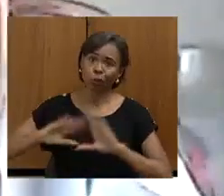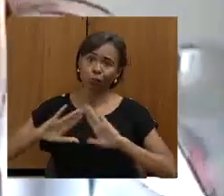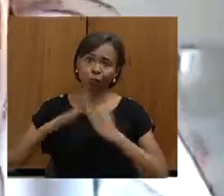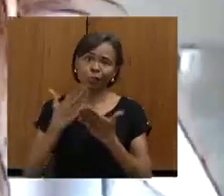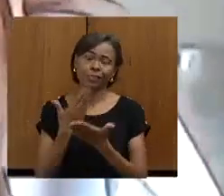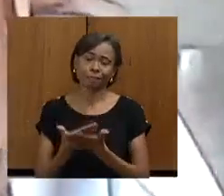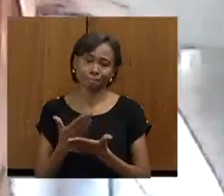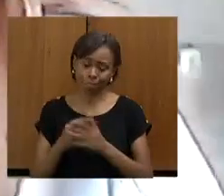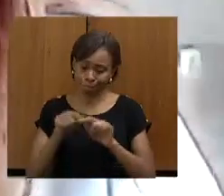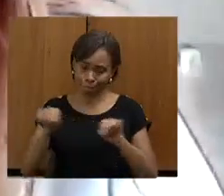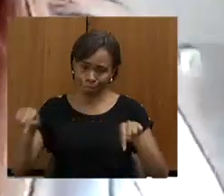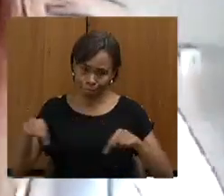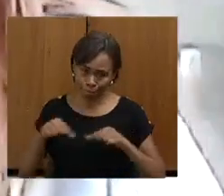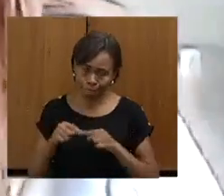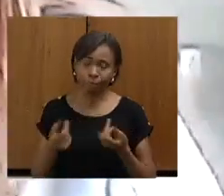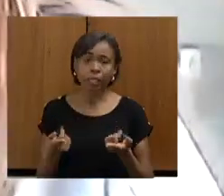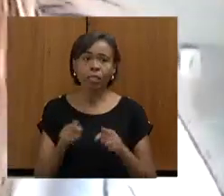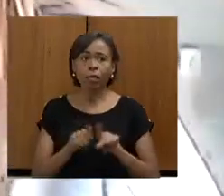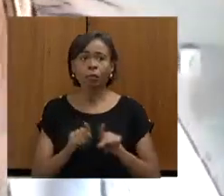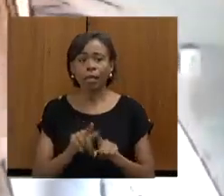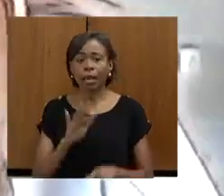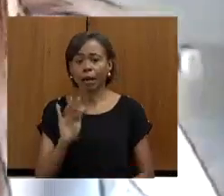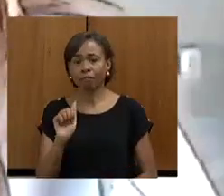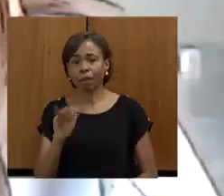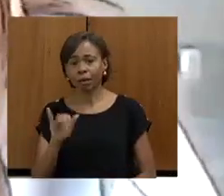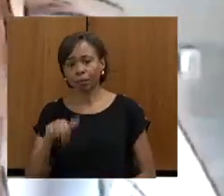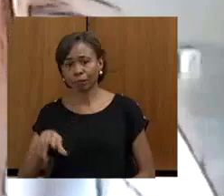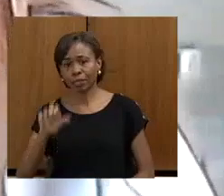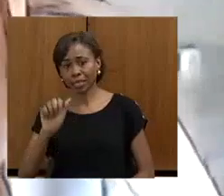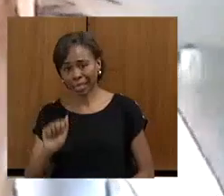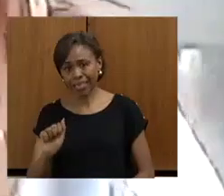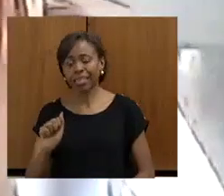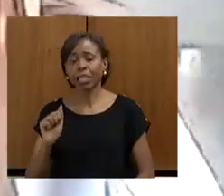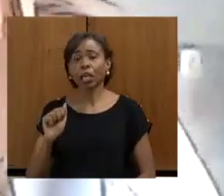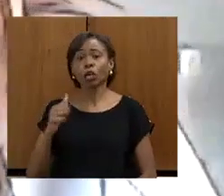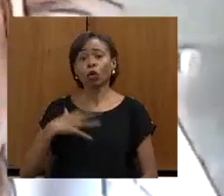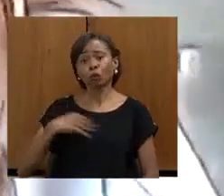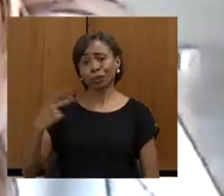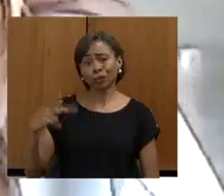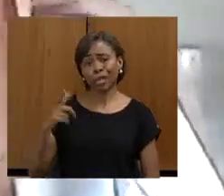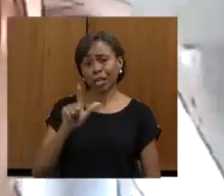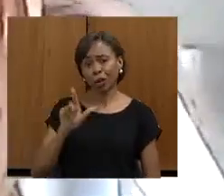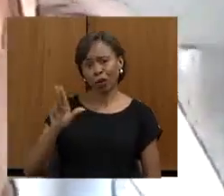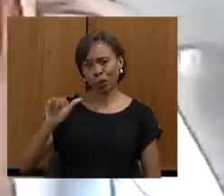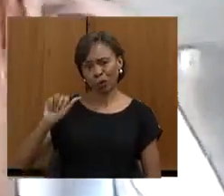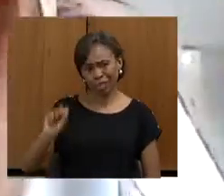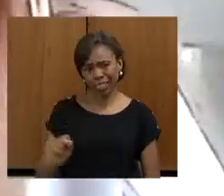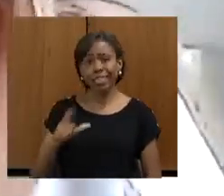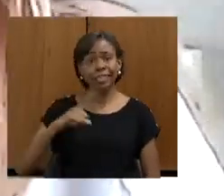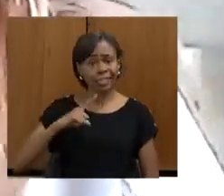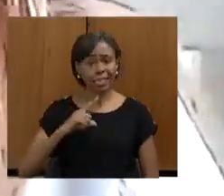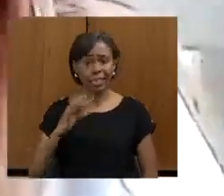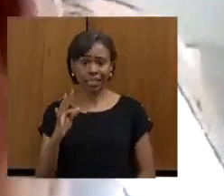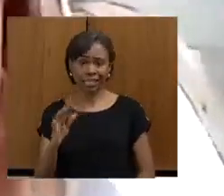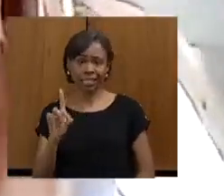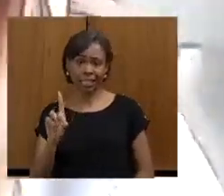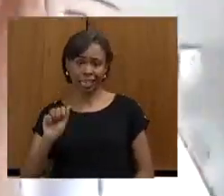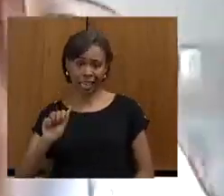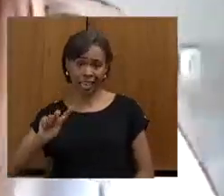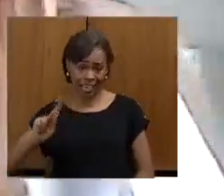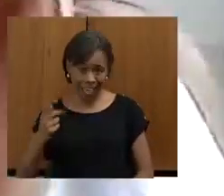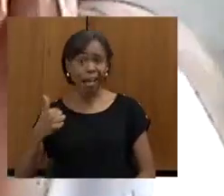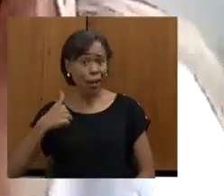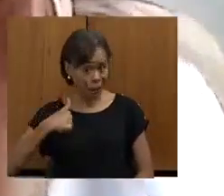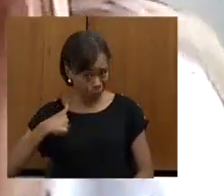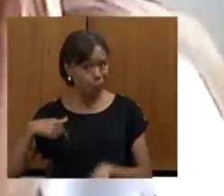quando eu vejo a questão da Fabiana dizer que o filho dela, o Lucas, tem TDAH, eu também tenho TDAH, meu